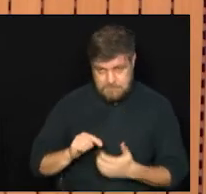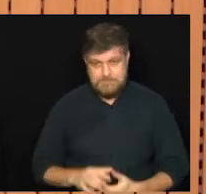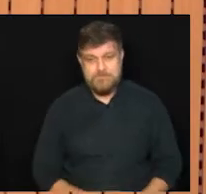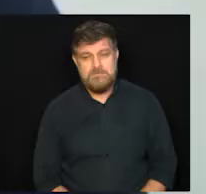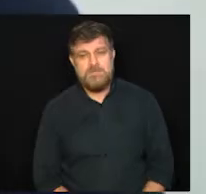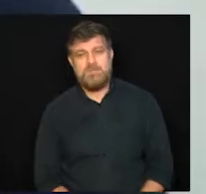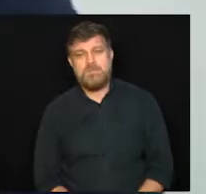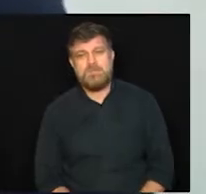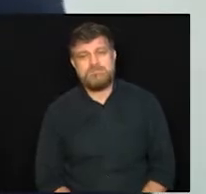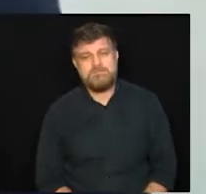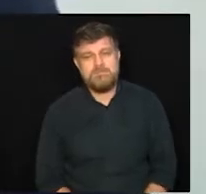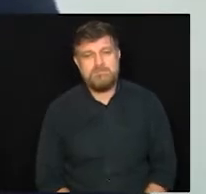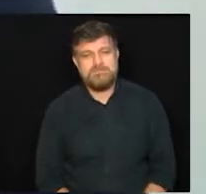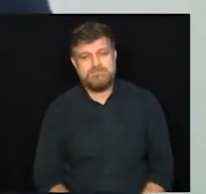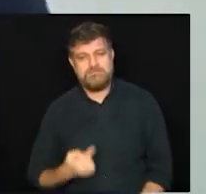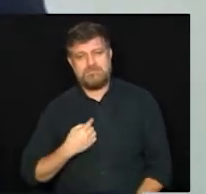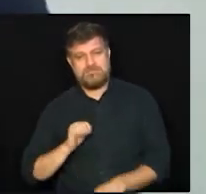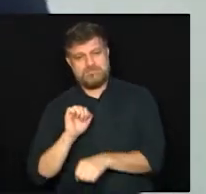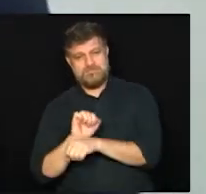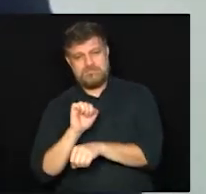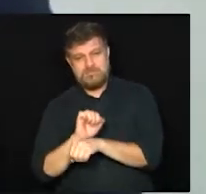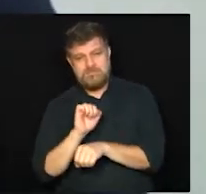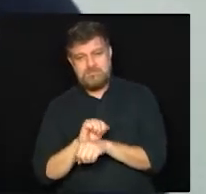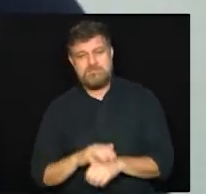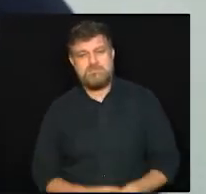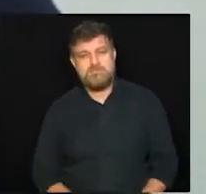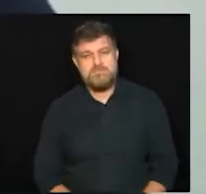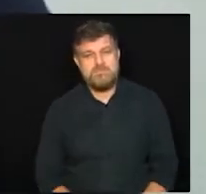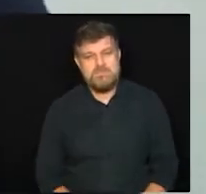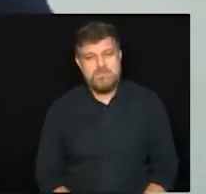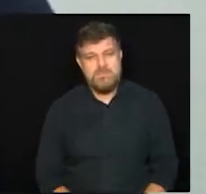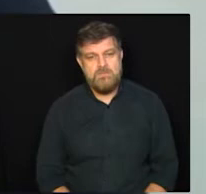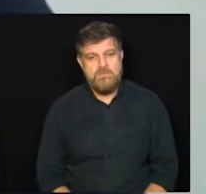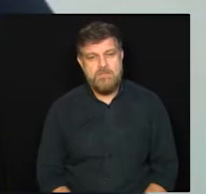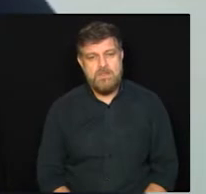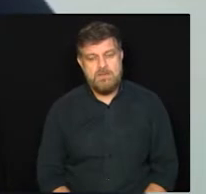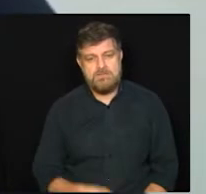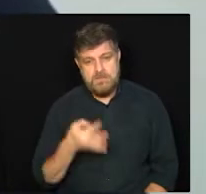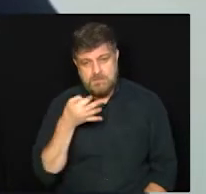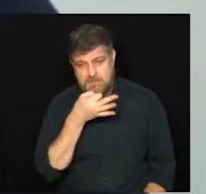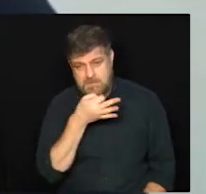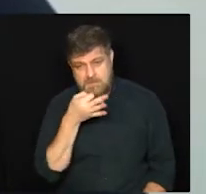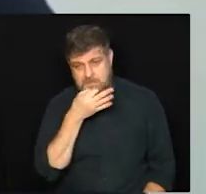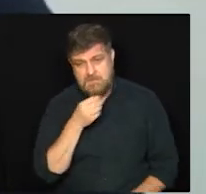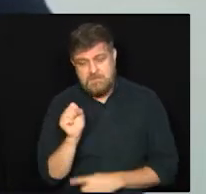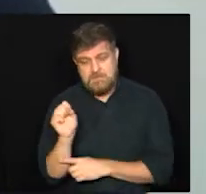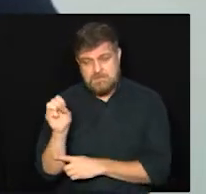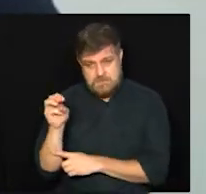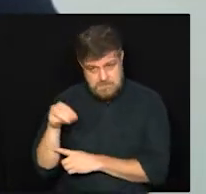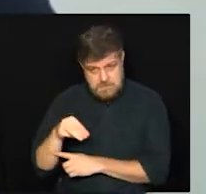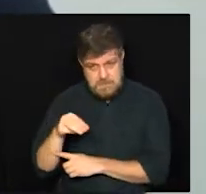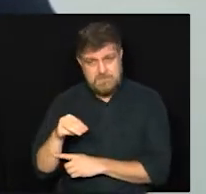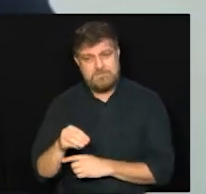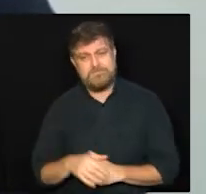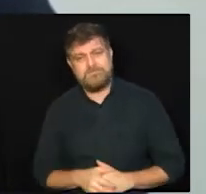Eu estava esperando o pessoal me liberar o microfone. Sim, é possível,